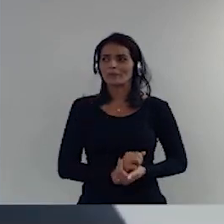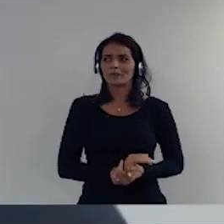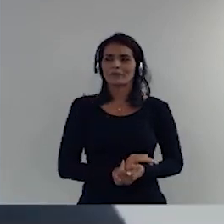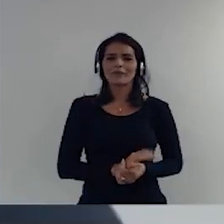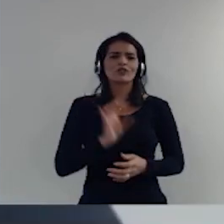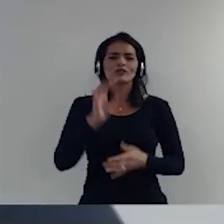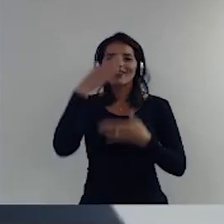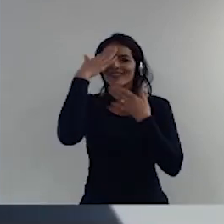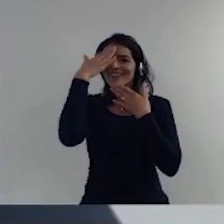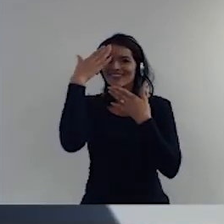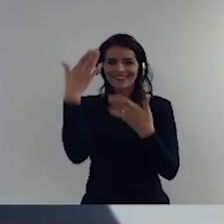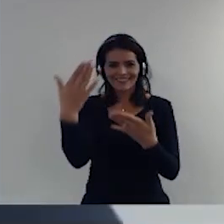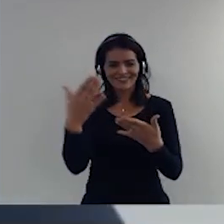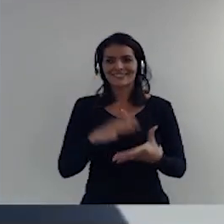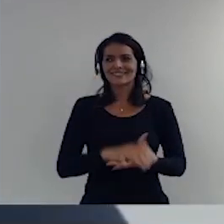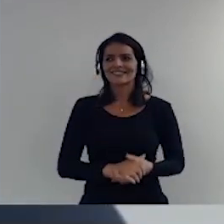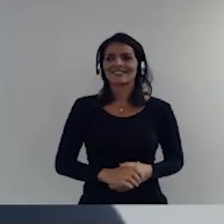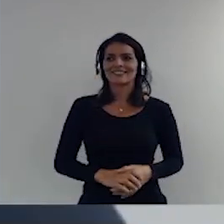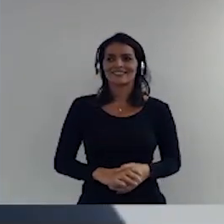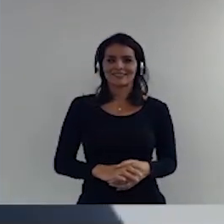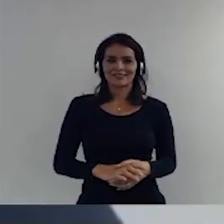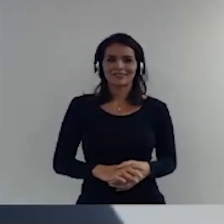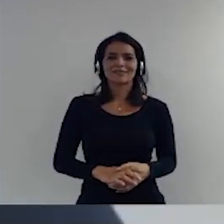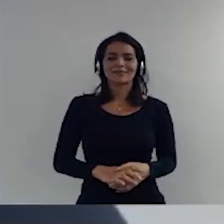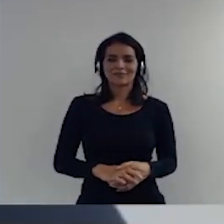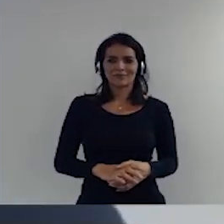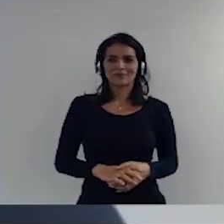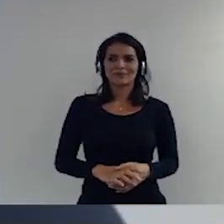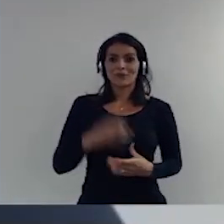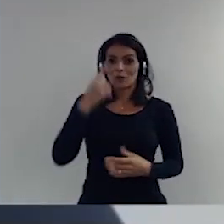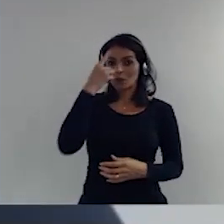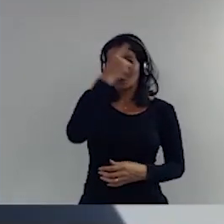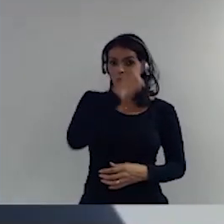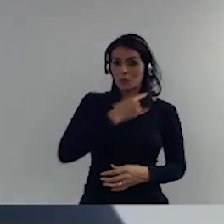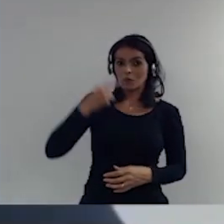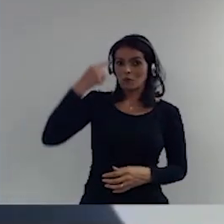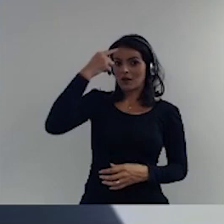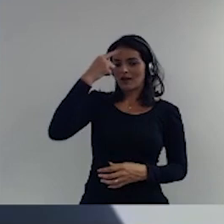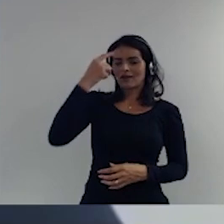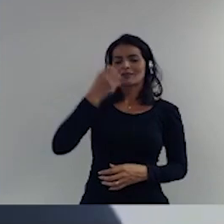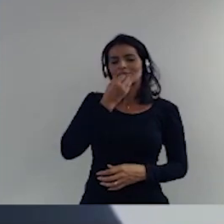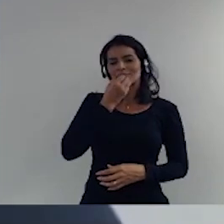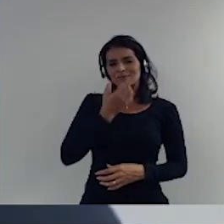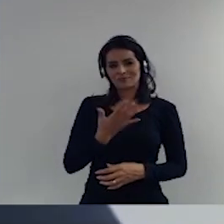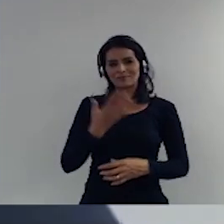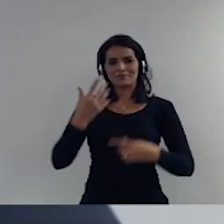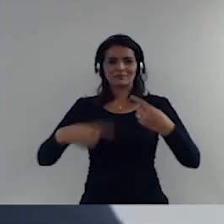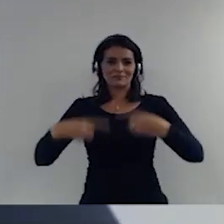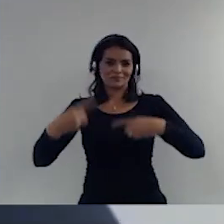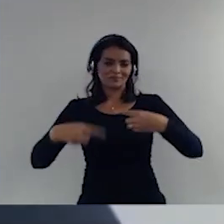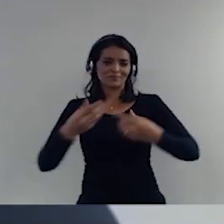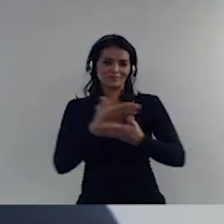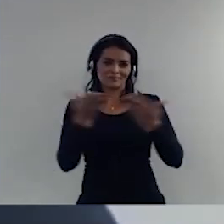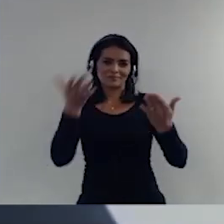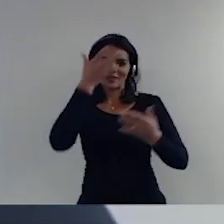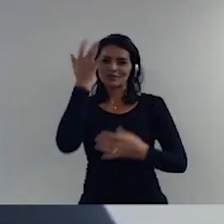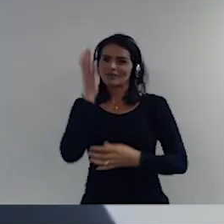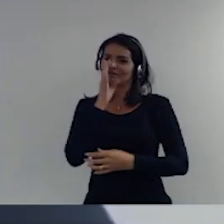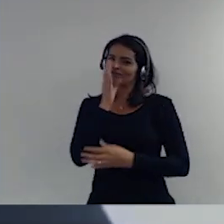Não, só agradecer mesmo, foram uma hora muito feliz de estar aqui debatendo com pessoas que eu